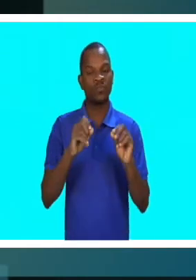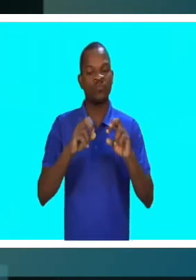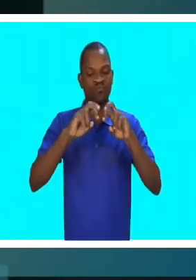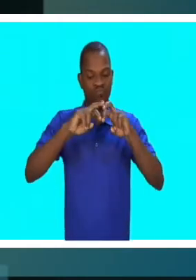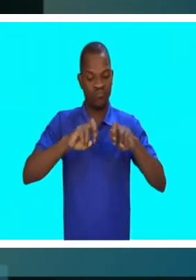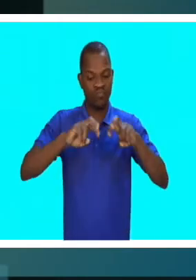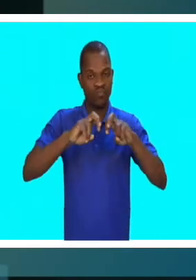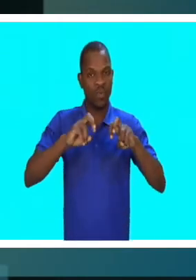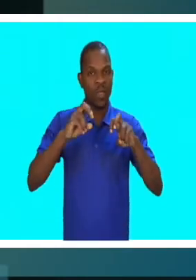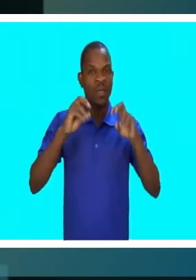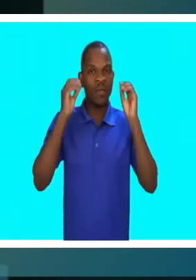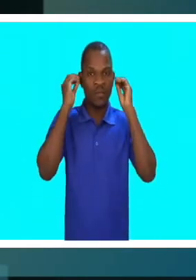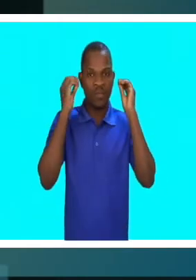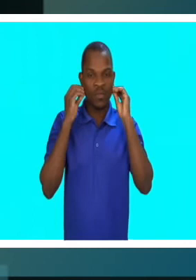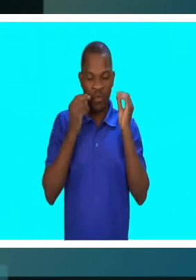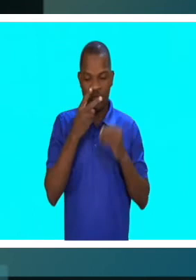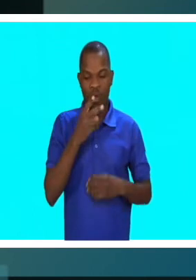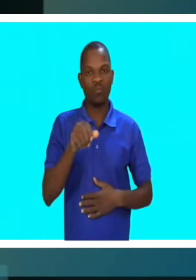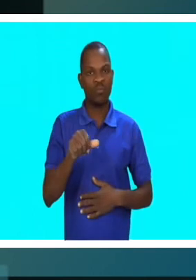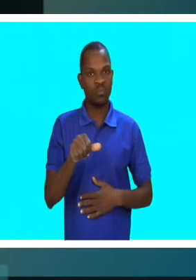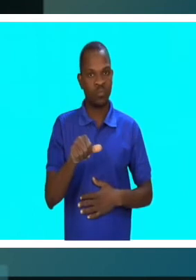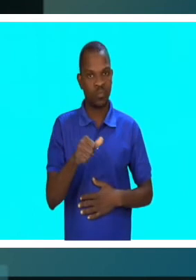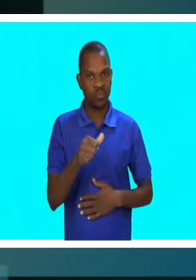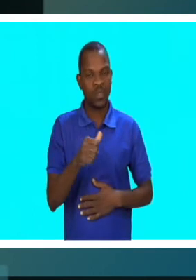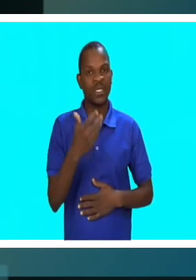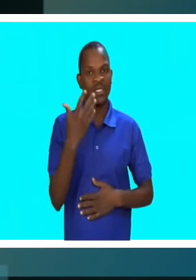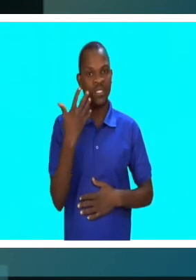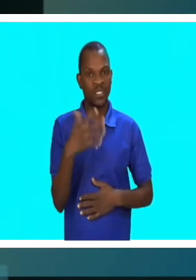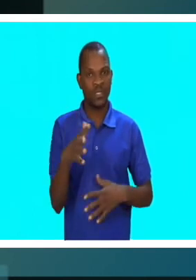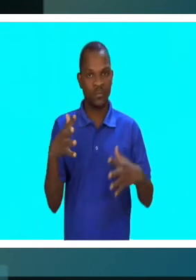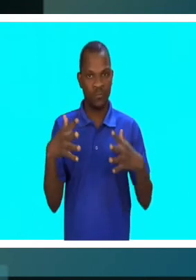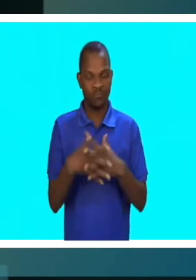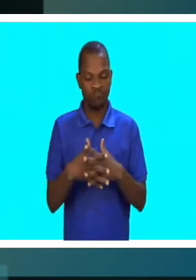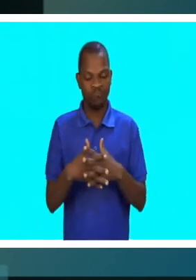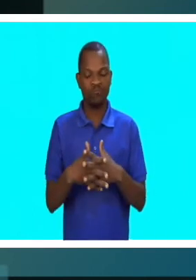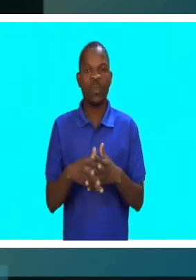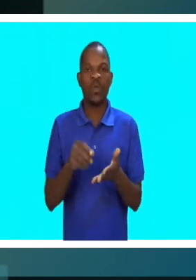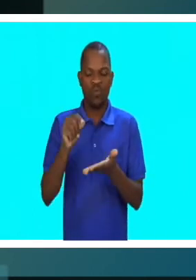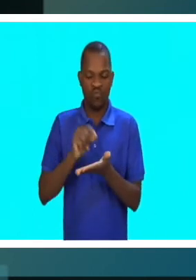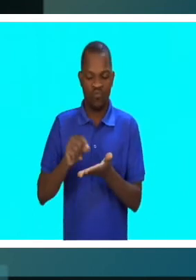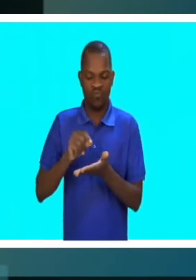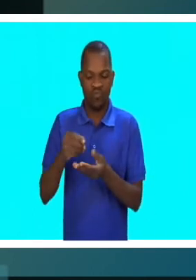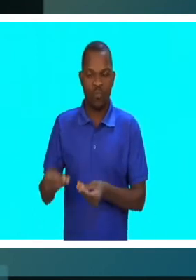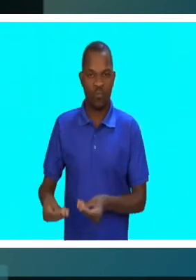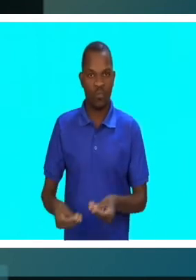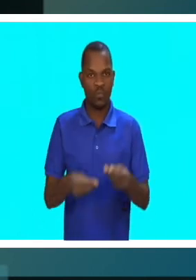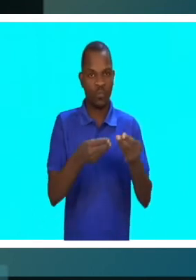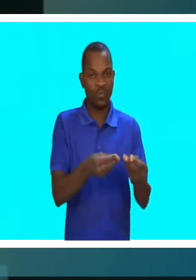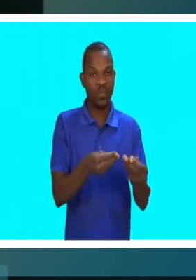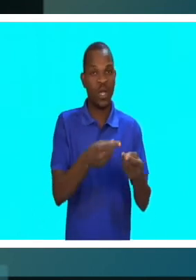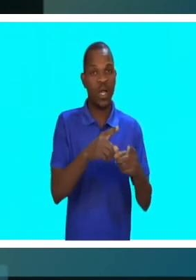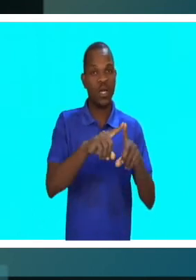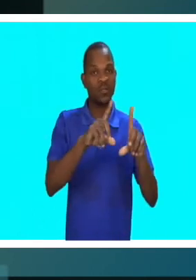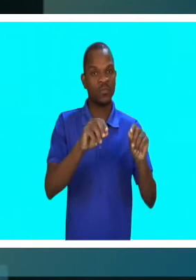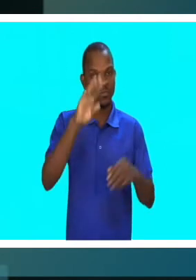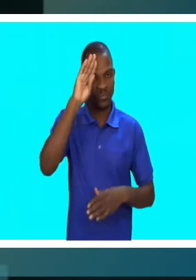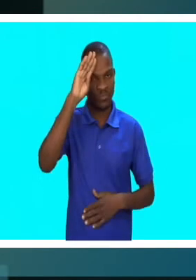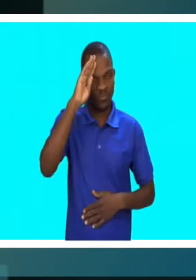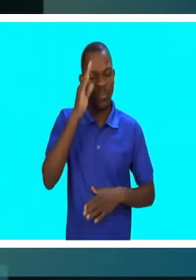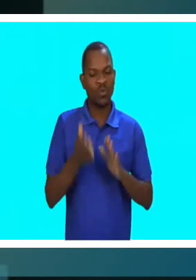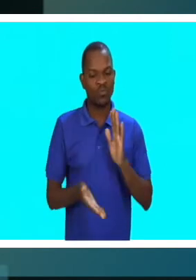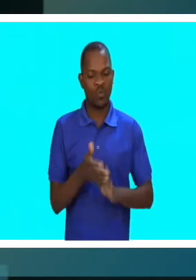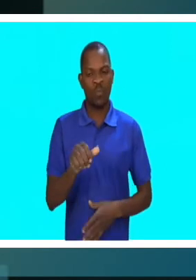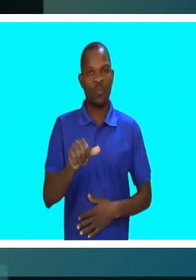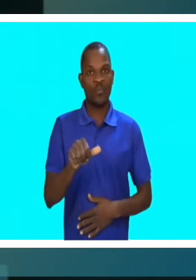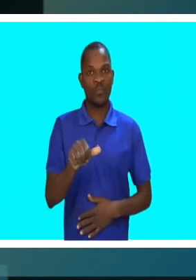Resolveu seu problema através dos médicos, deram as receitas consoante